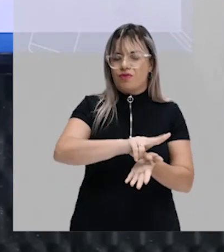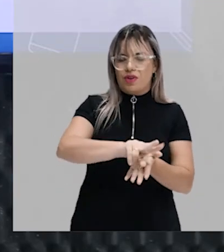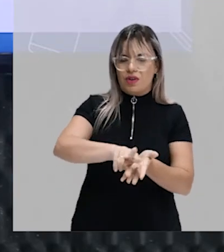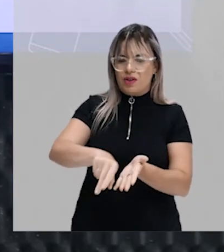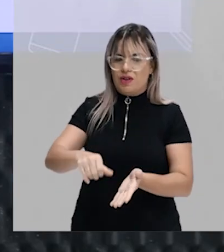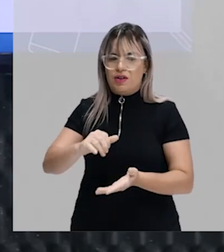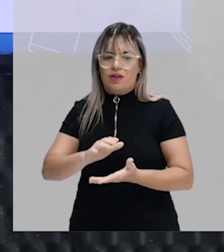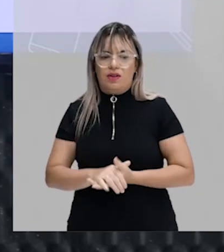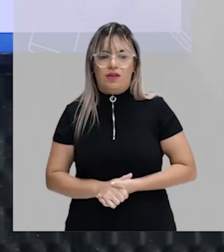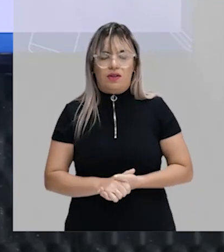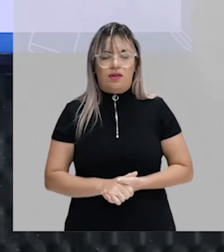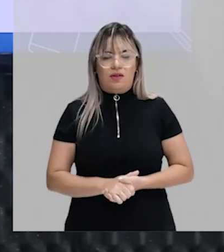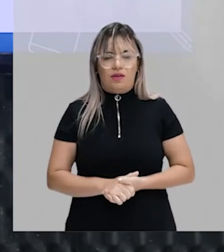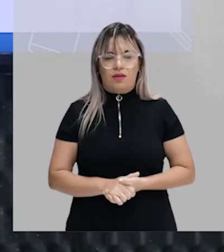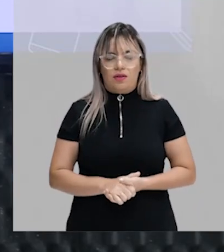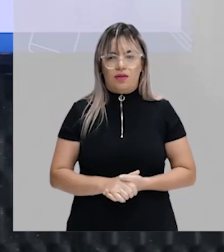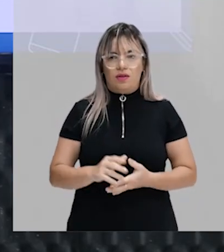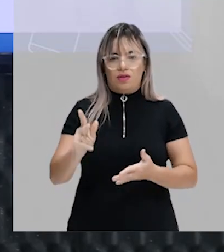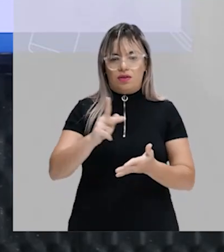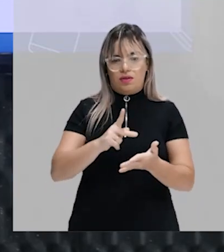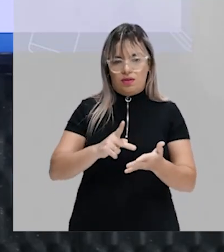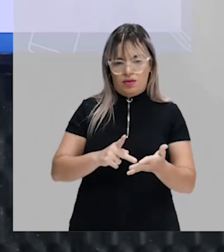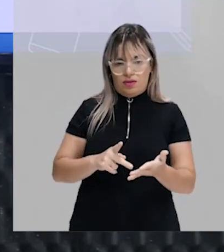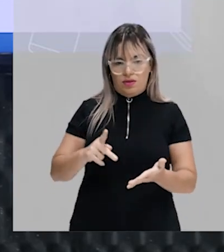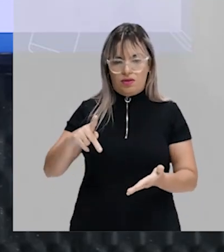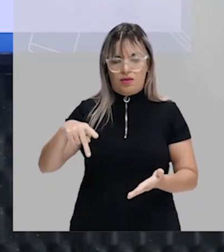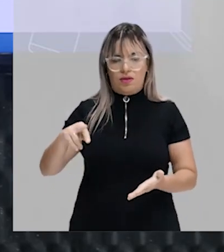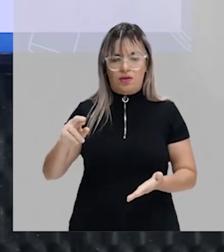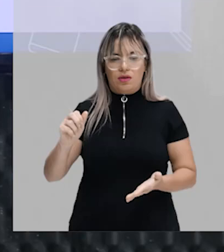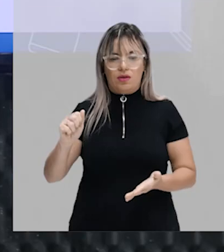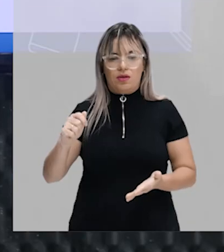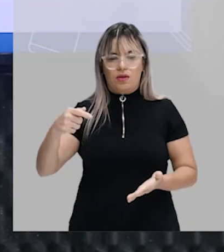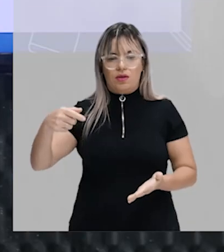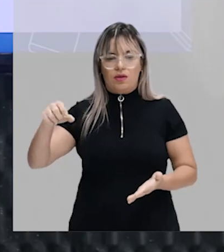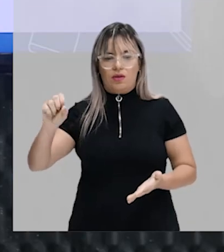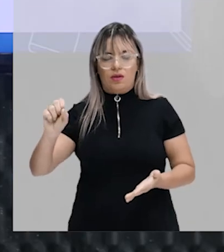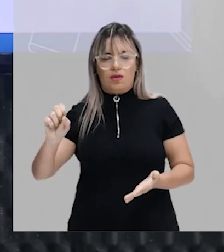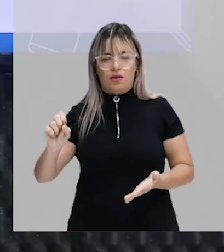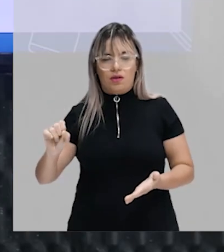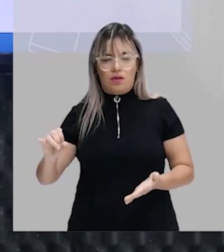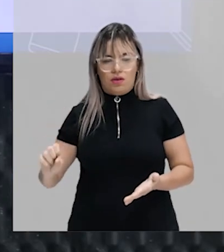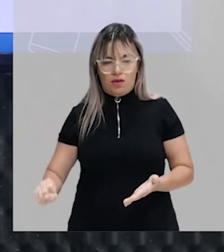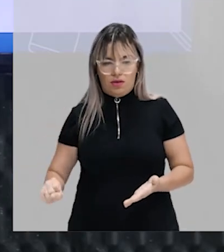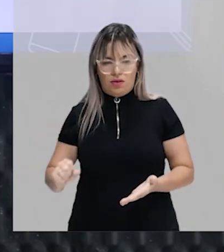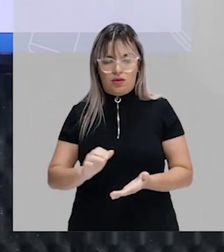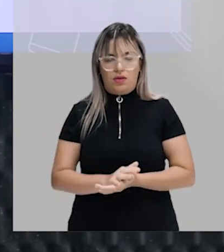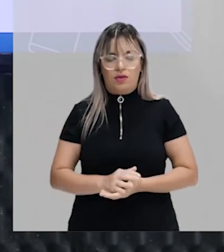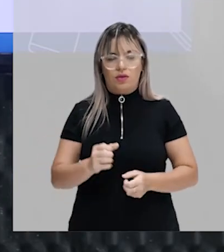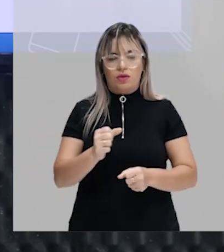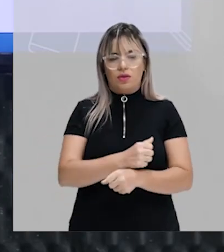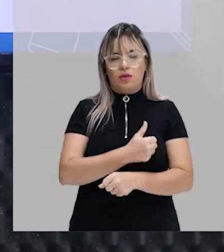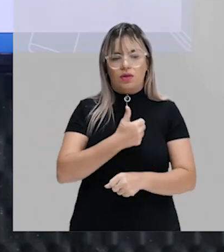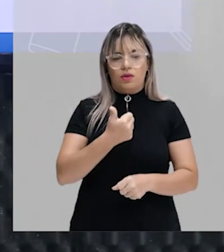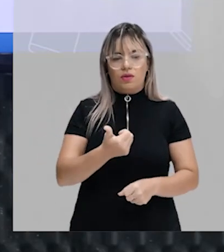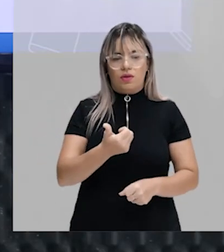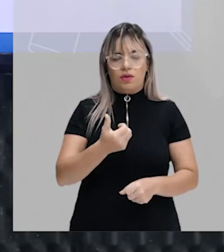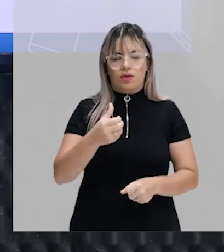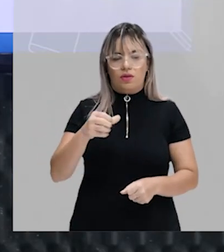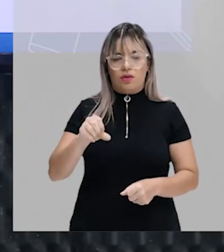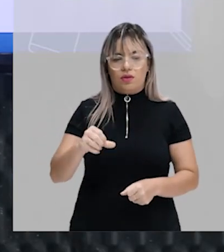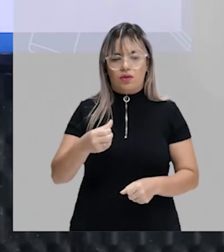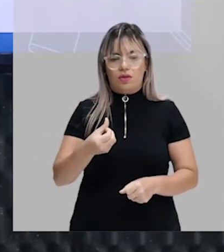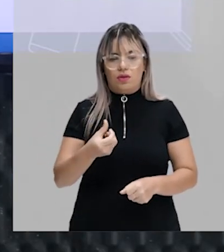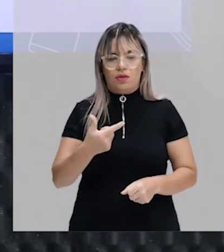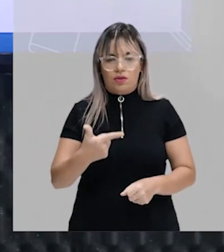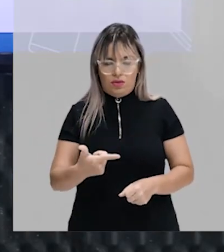Poesia de praxis. Olha só, em 1962, Mário Chamie lidera o grupo Dissidente contra o